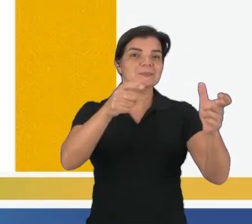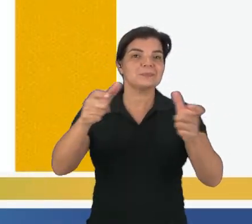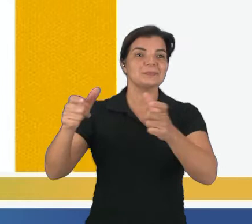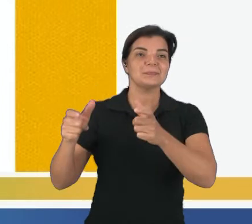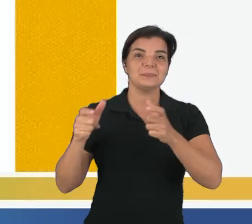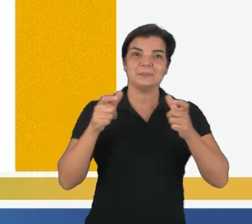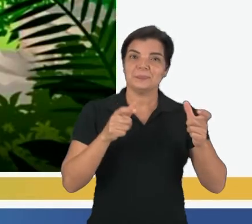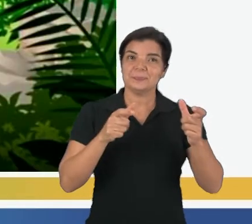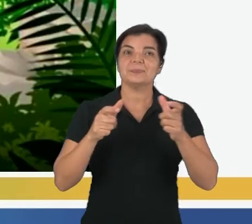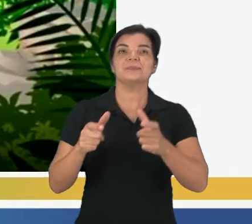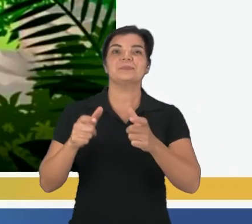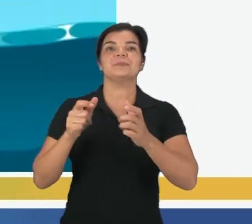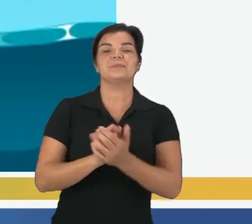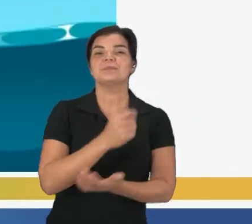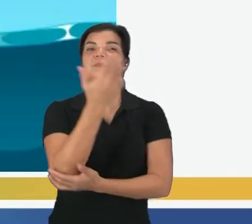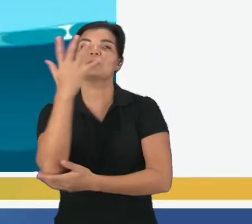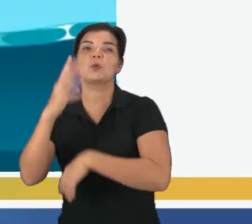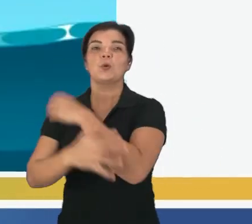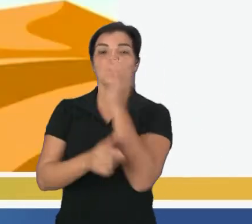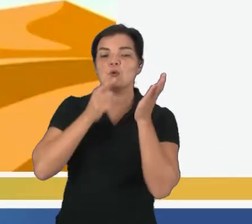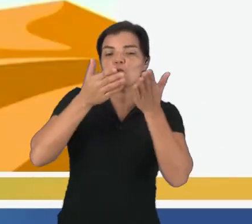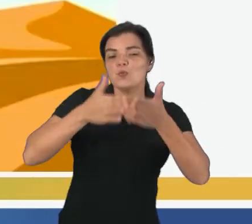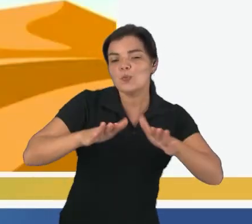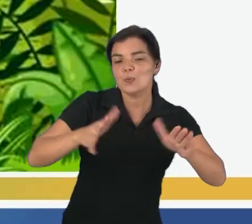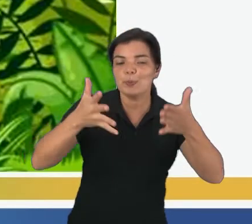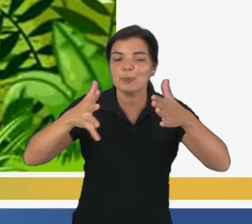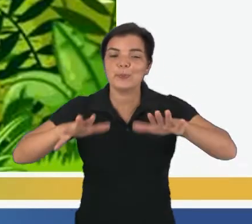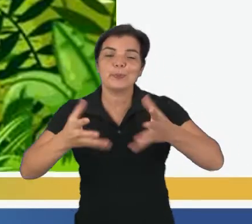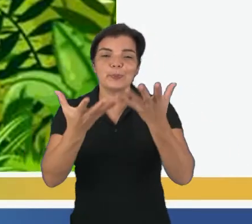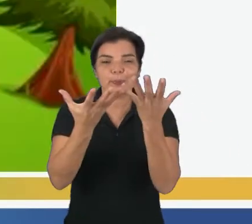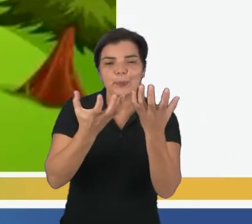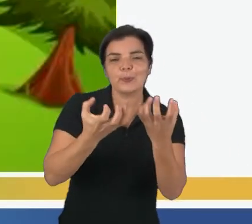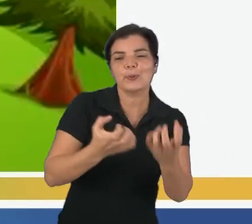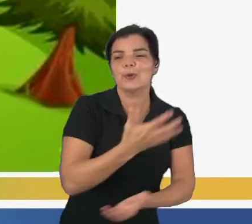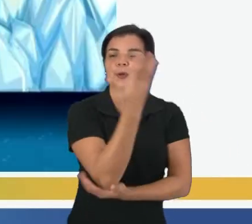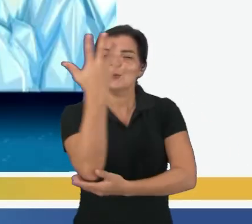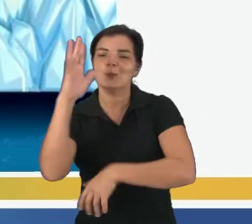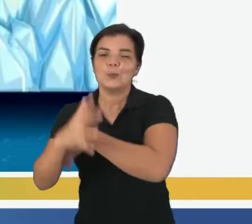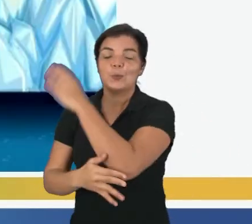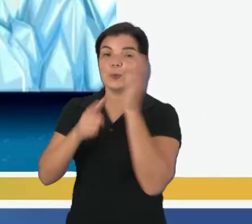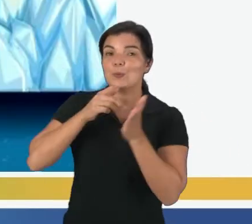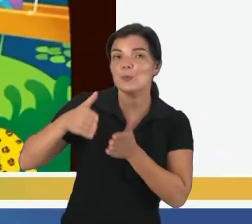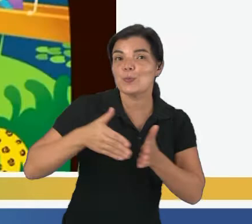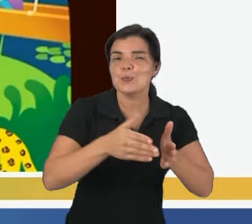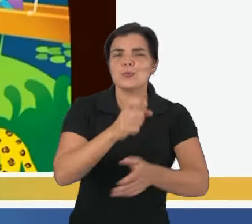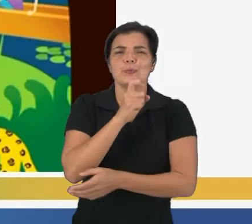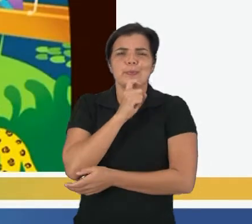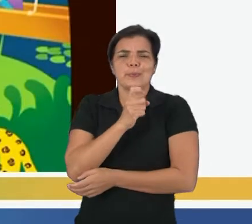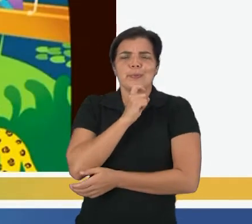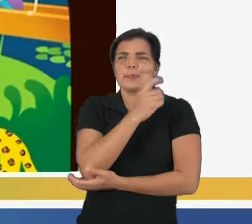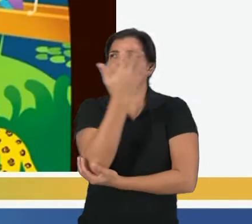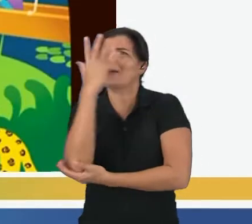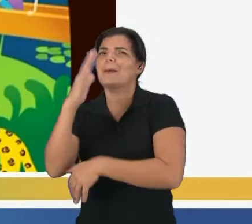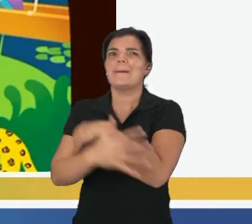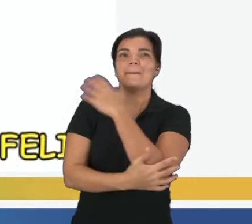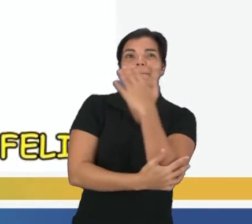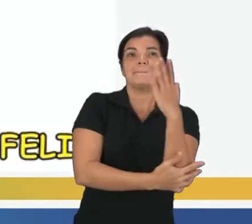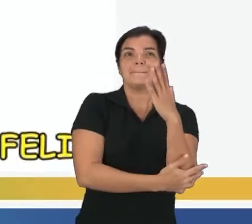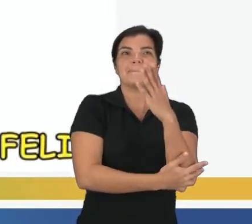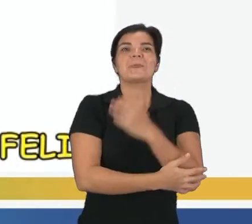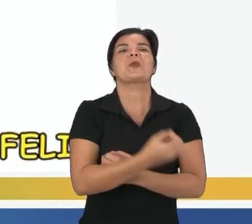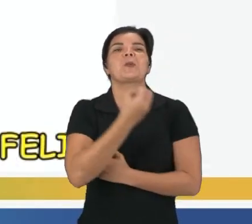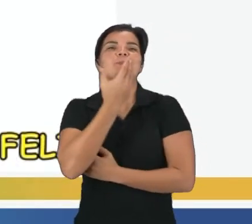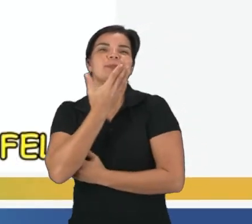habitat. Na selva, no oceano, no deserto, na floresta, no rio, na geleira ou no Pantanal.